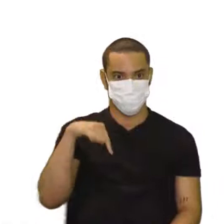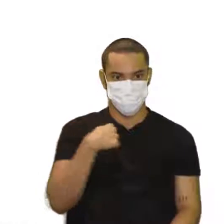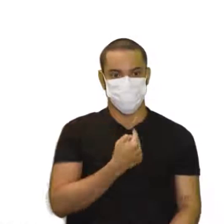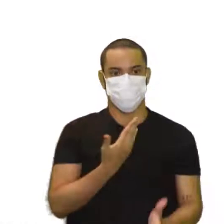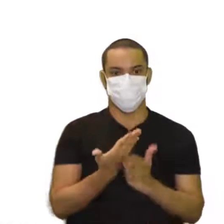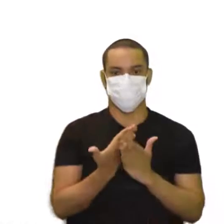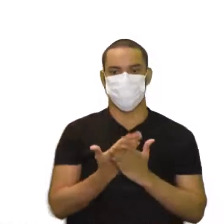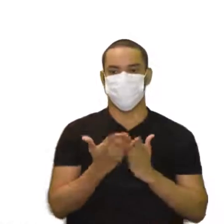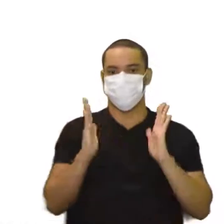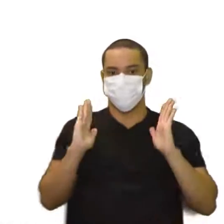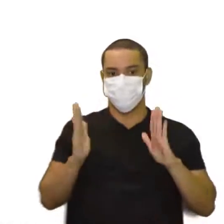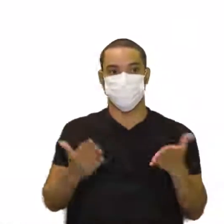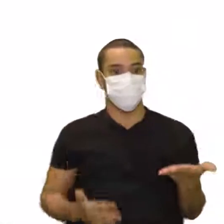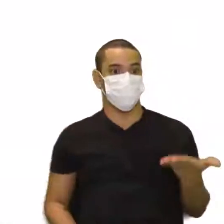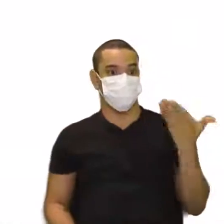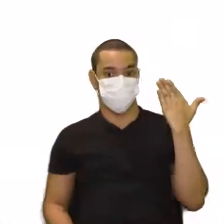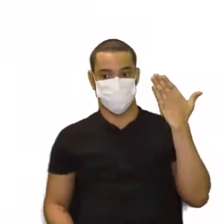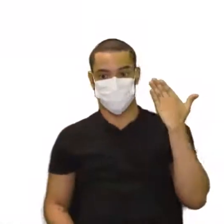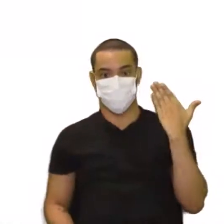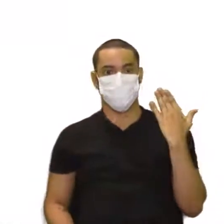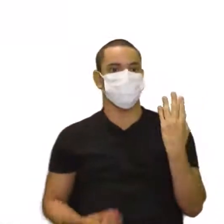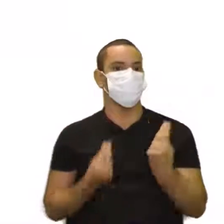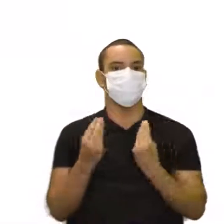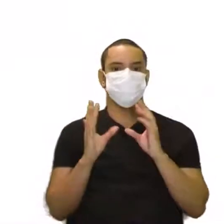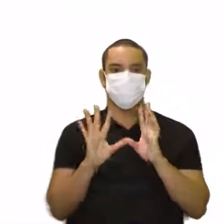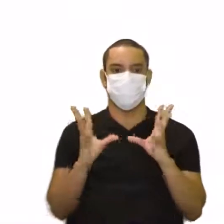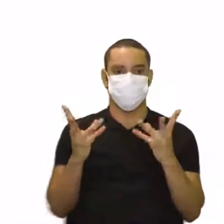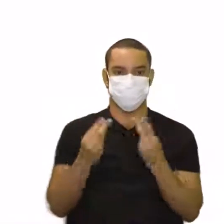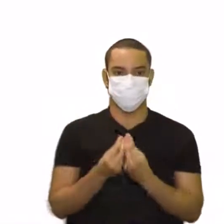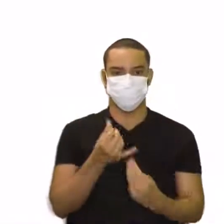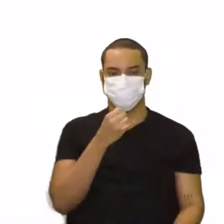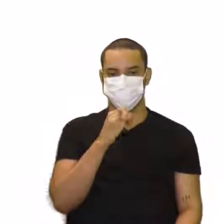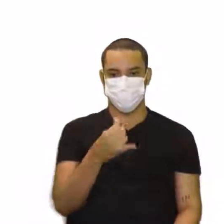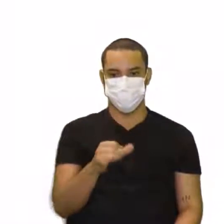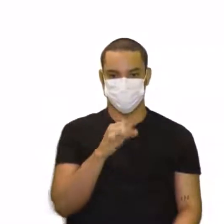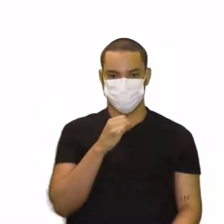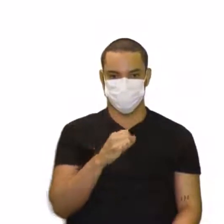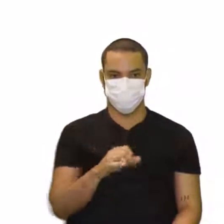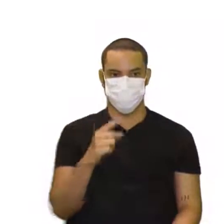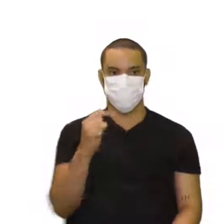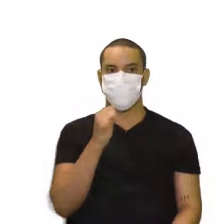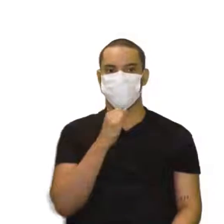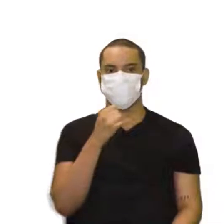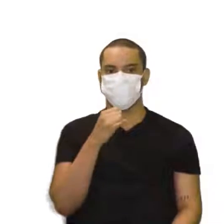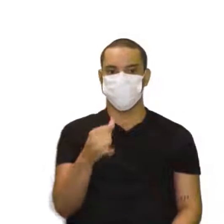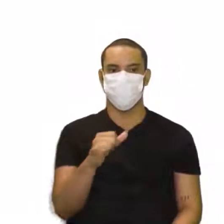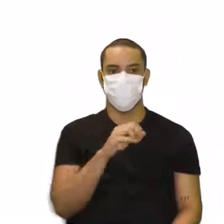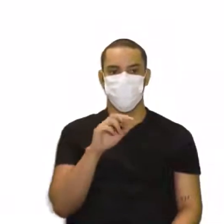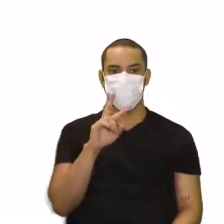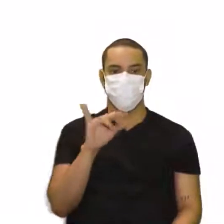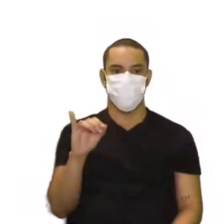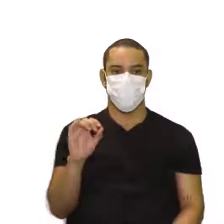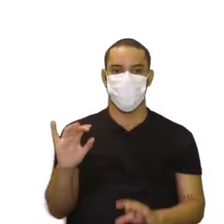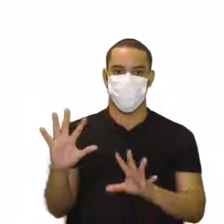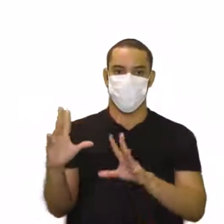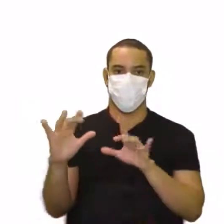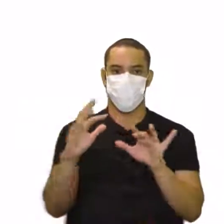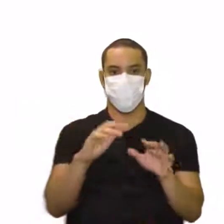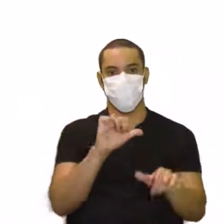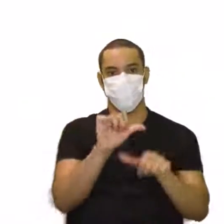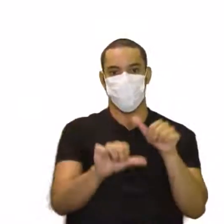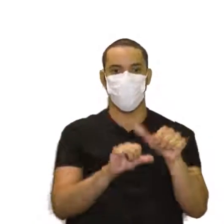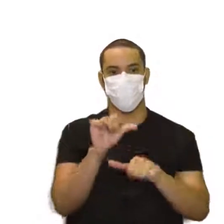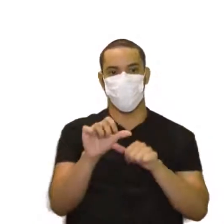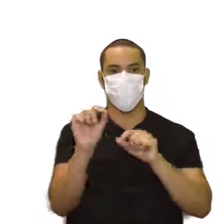o efeito Joule é a dissipação de energia, ou seja, é quando a energia, parte da energia lá, ela se transforma